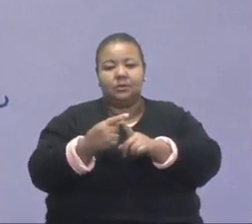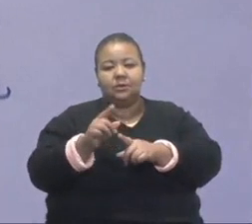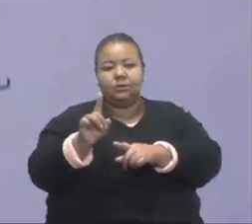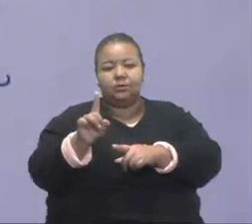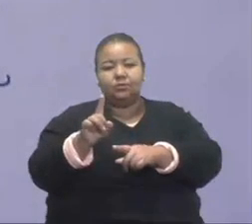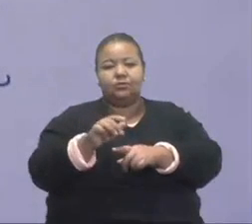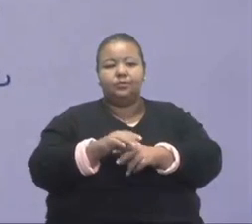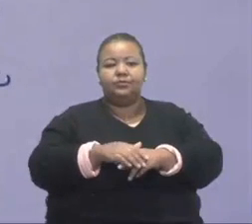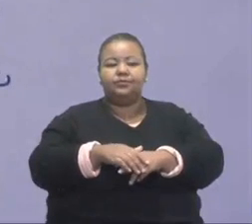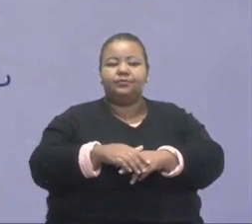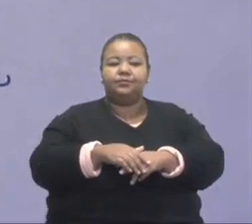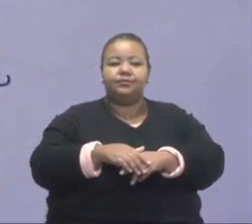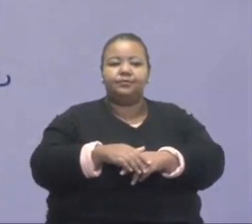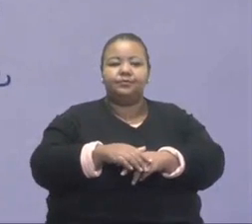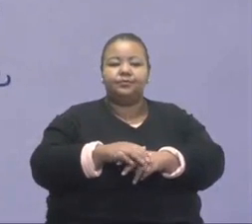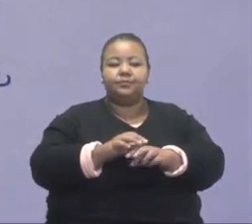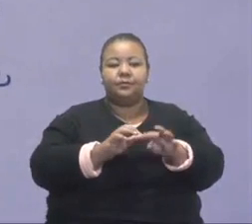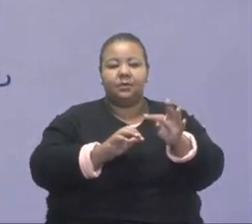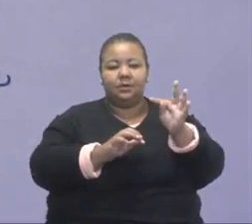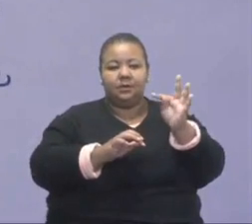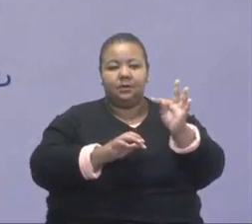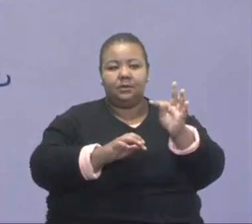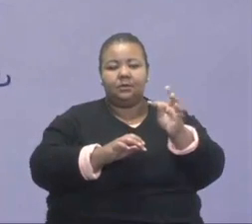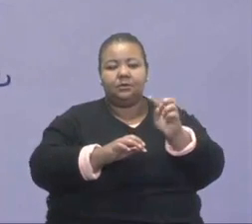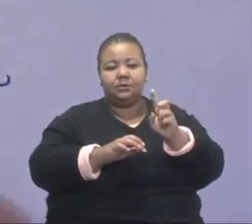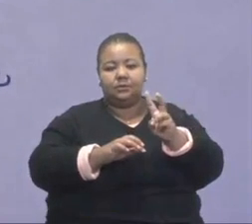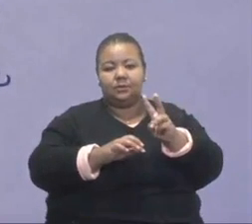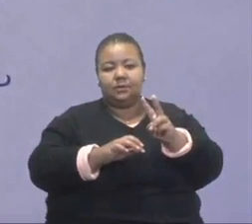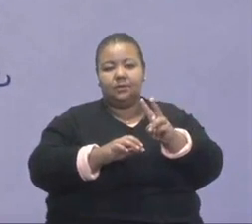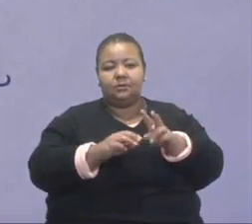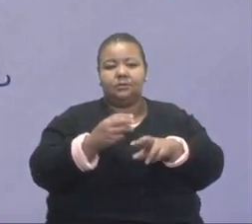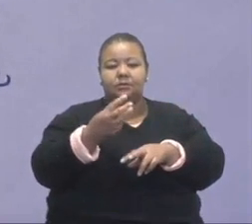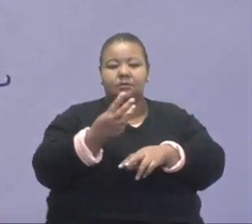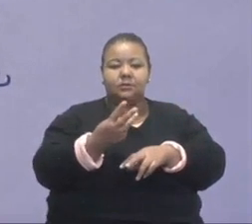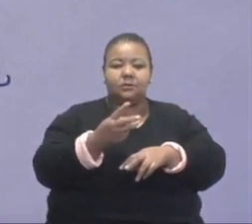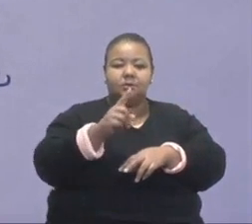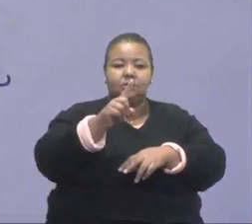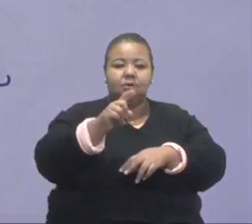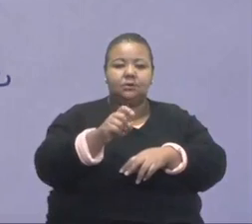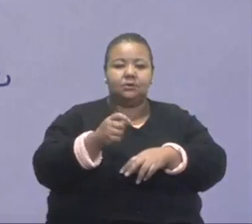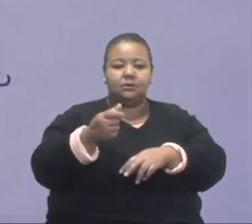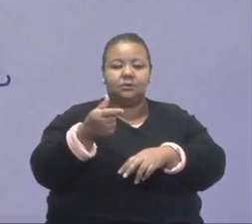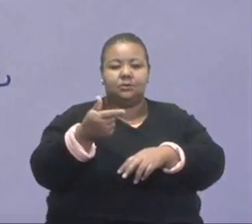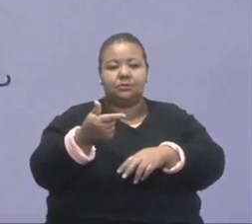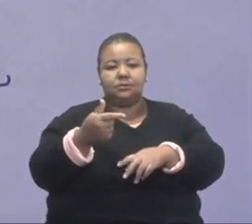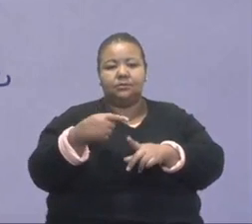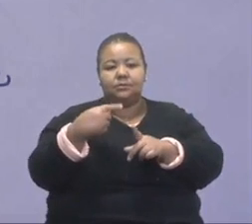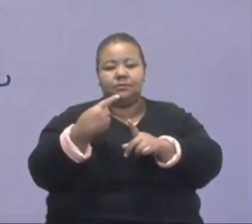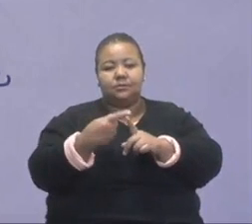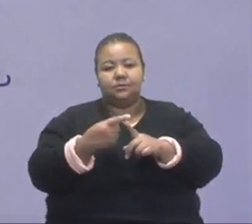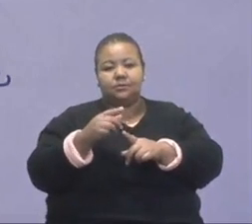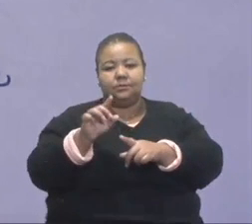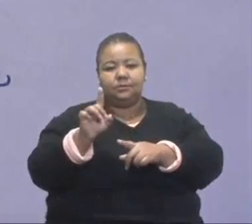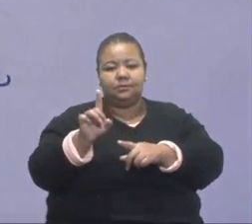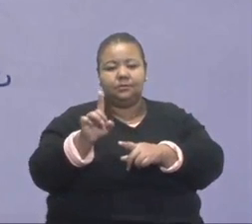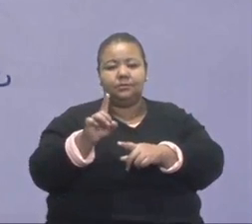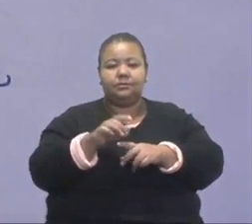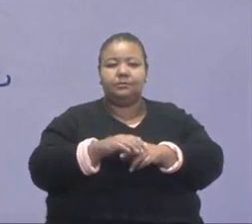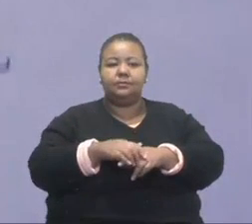mais 1. E a transformação de V, temos 3x2 mais